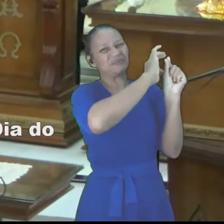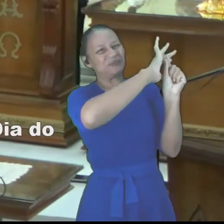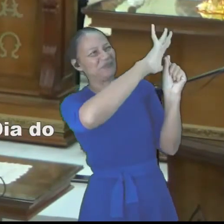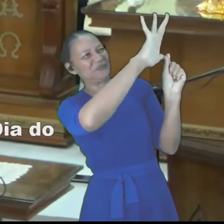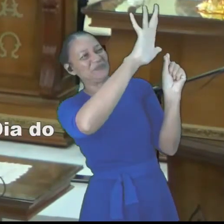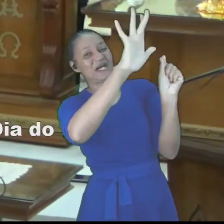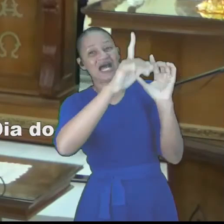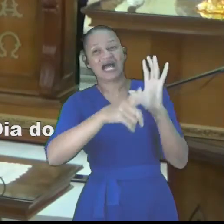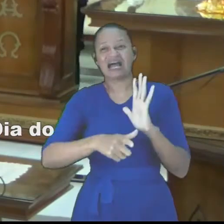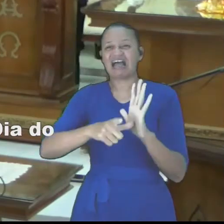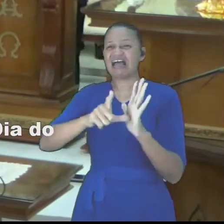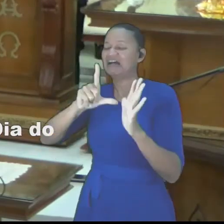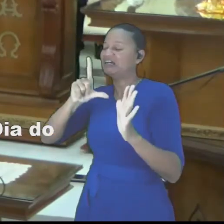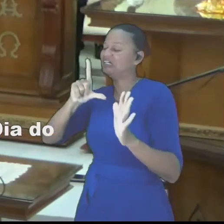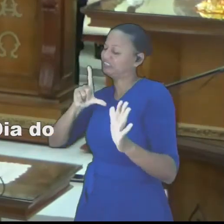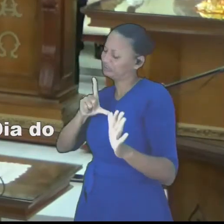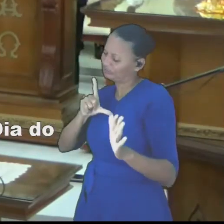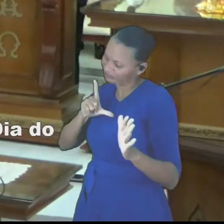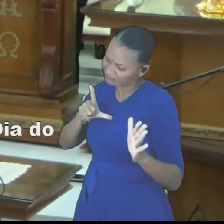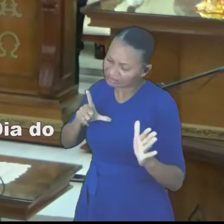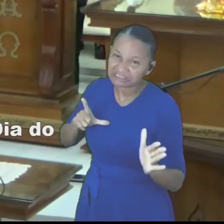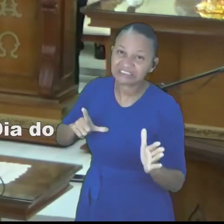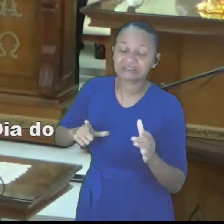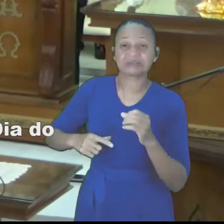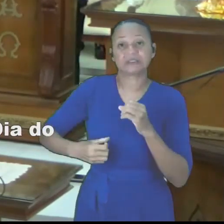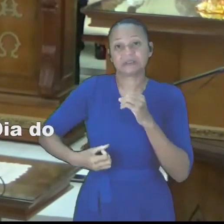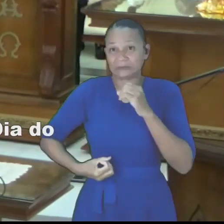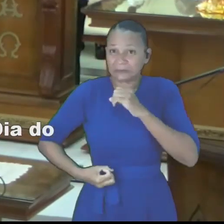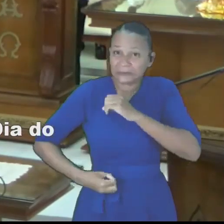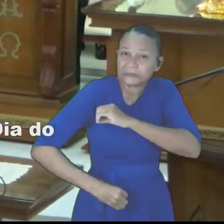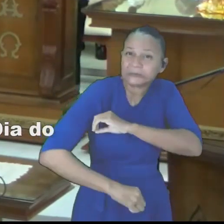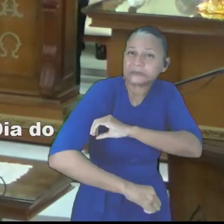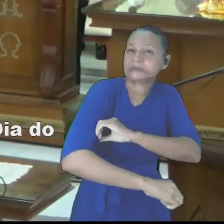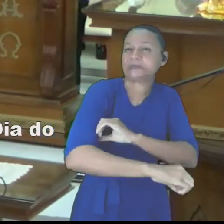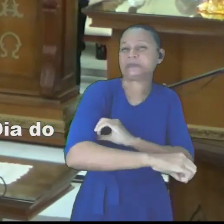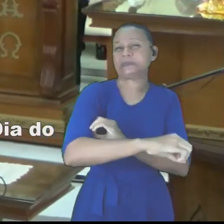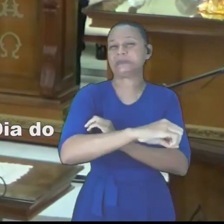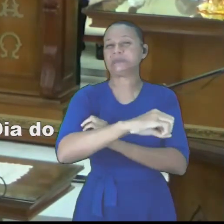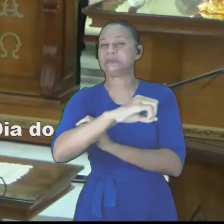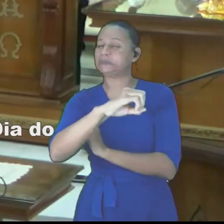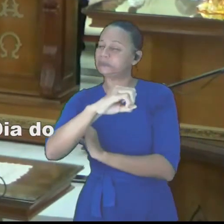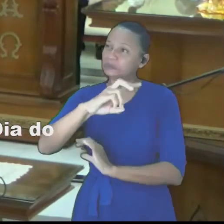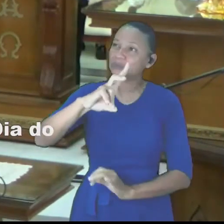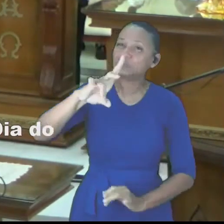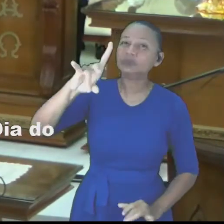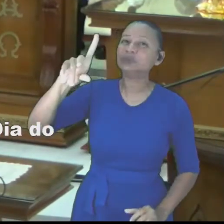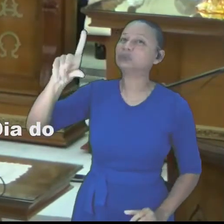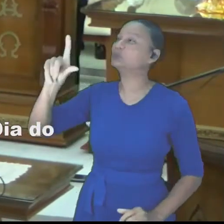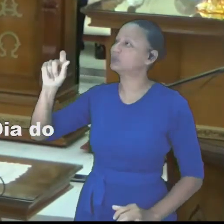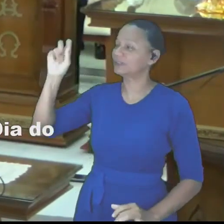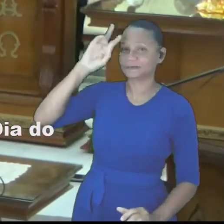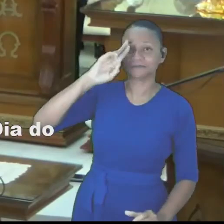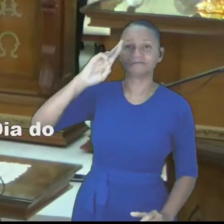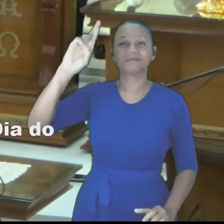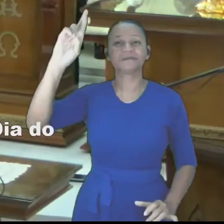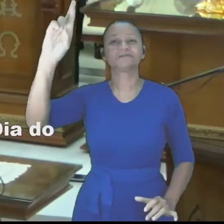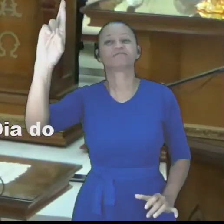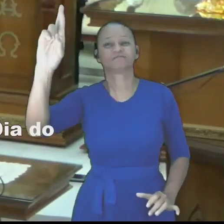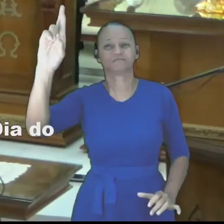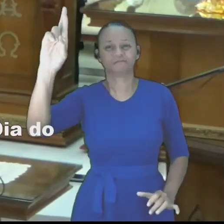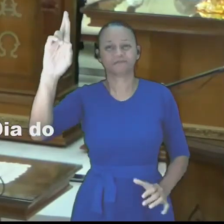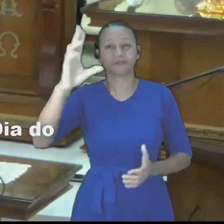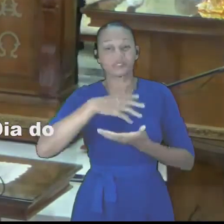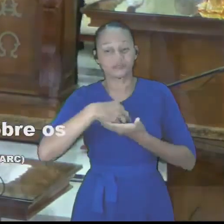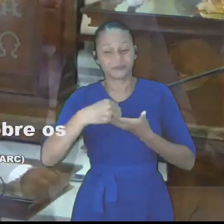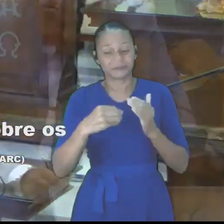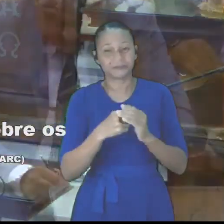antes de chegar o grande e glorioso dia do Senhor. Quem